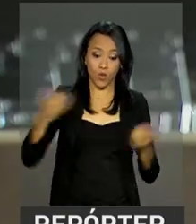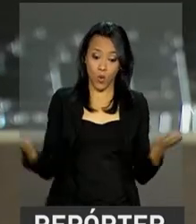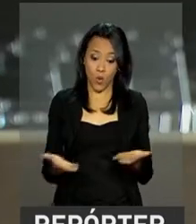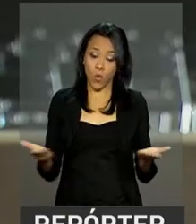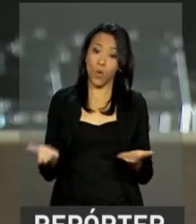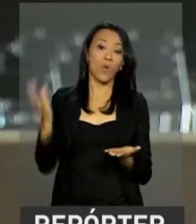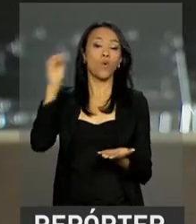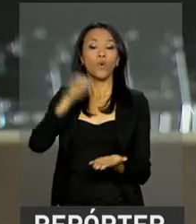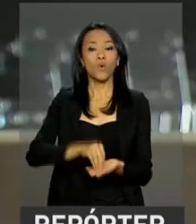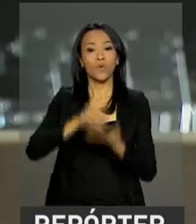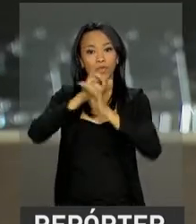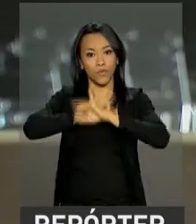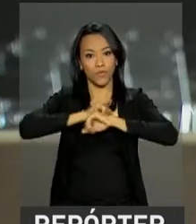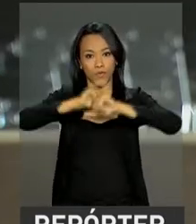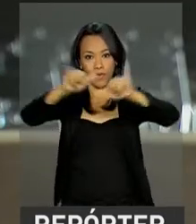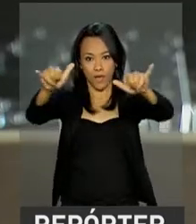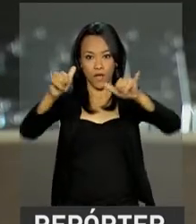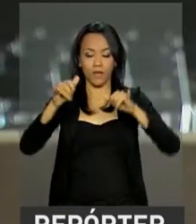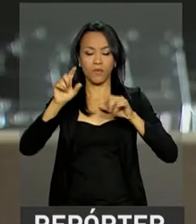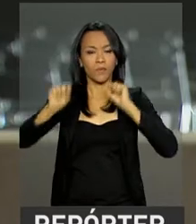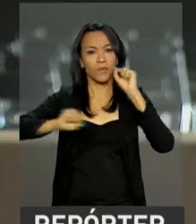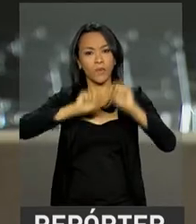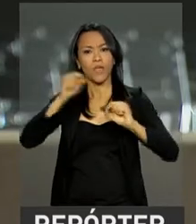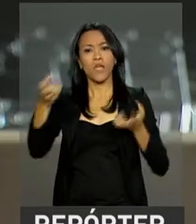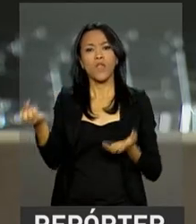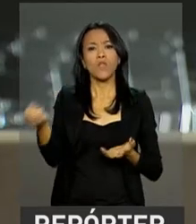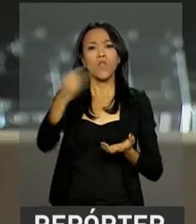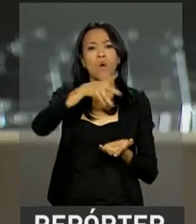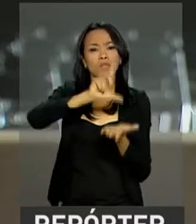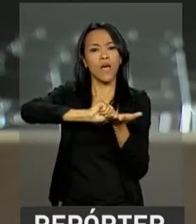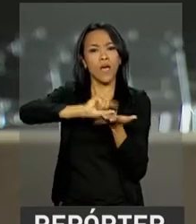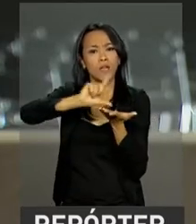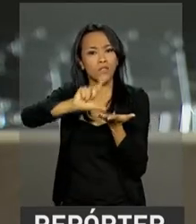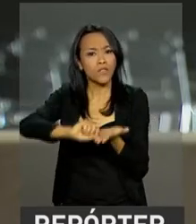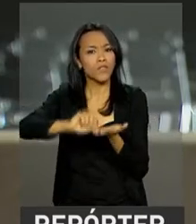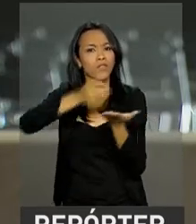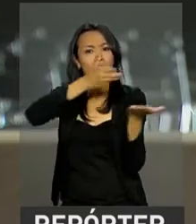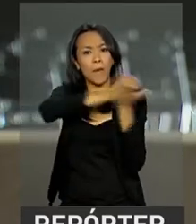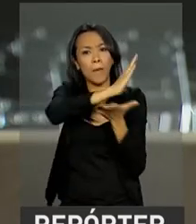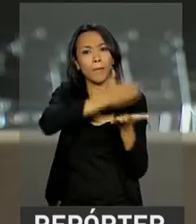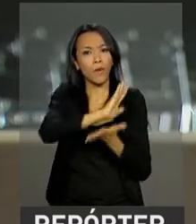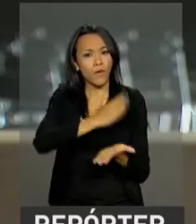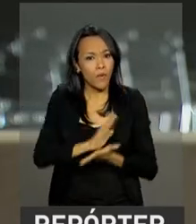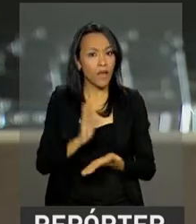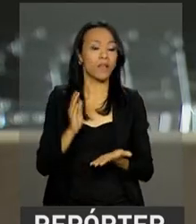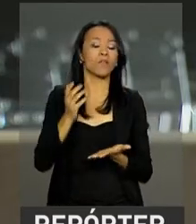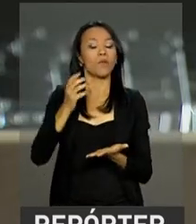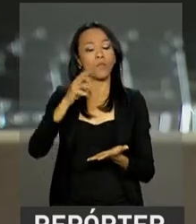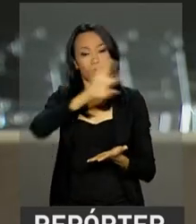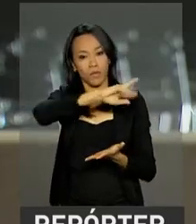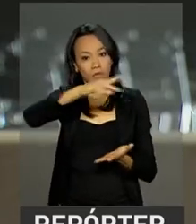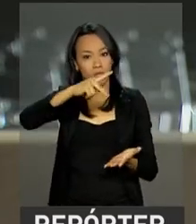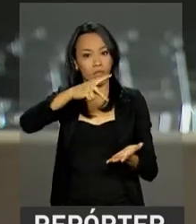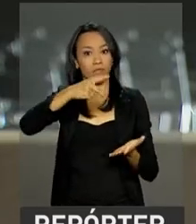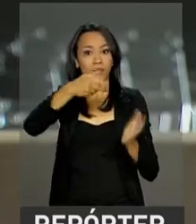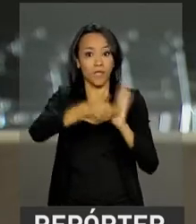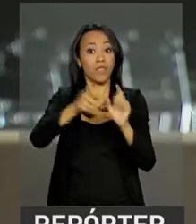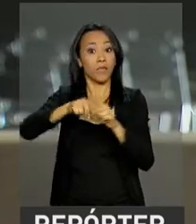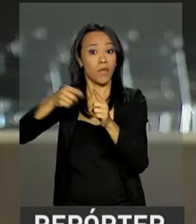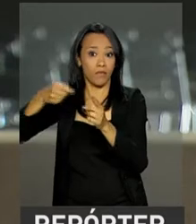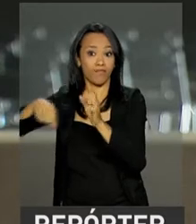hoje do diário oficial da união novos artigos aprovados pelo congresso nacional e sancionado pelo presidente michel temer